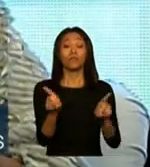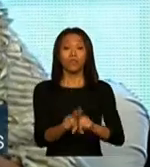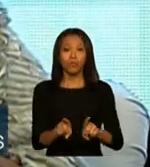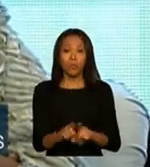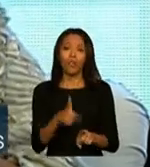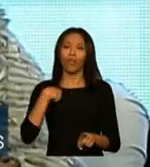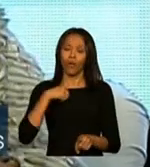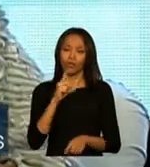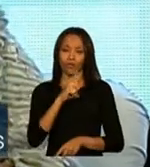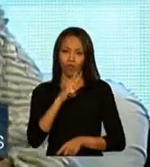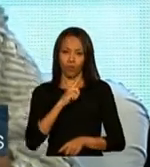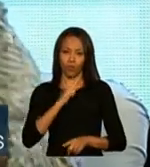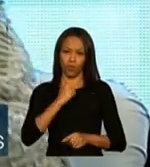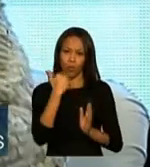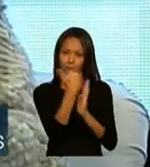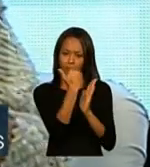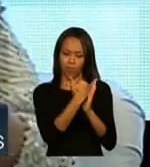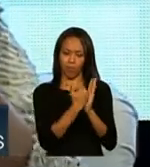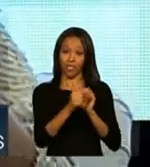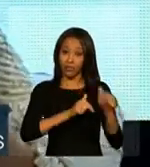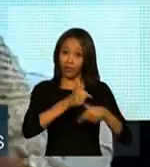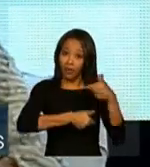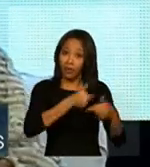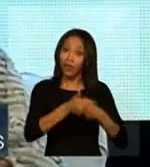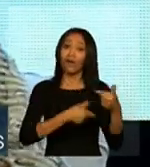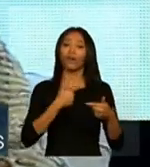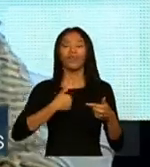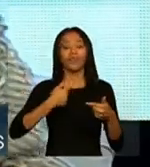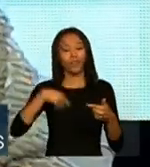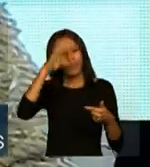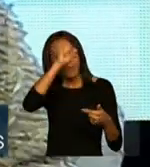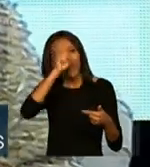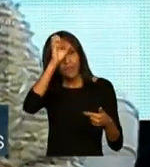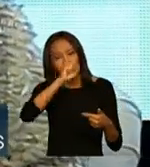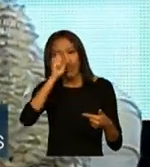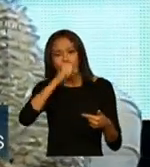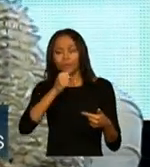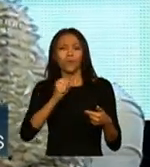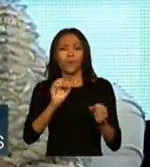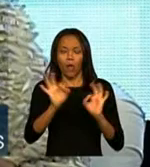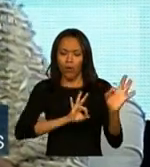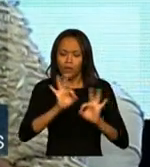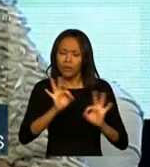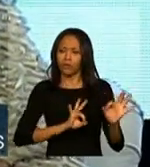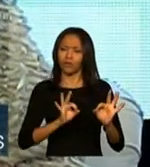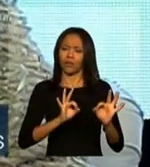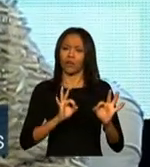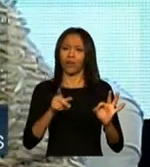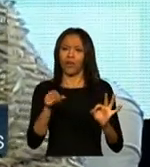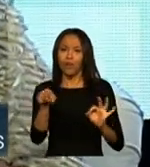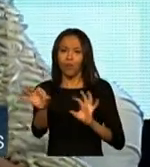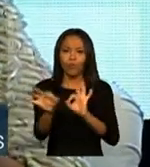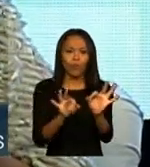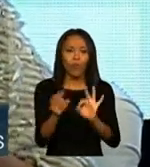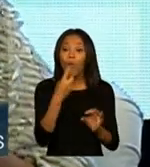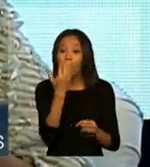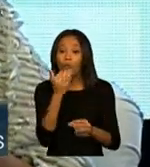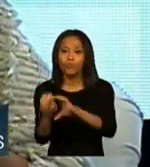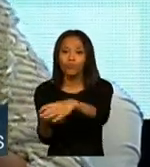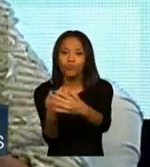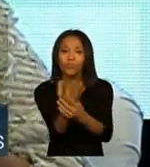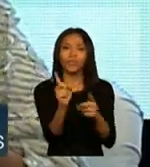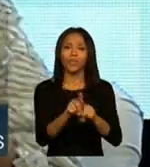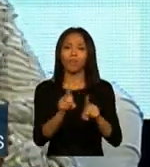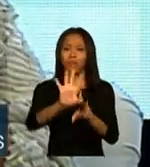nós temos uma agenda que é uma agenda de aprendizagem, que você garante planejar a produção, garante regularidade de